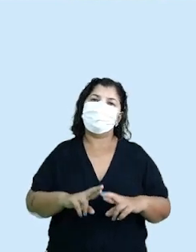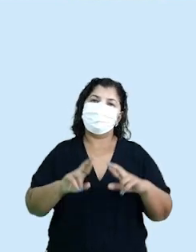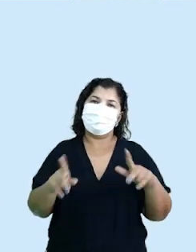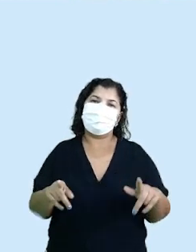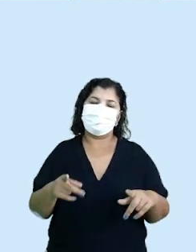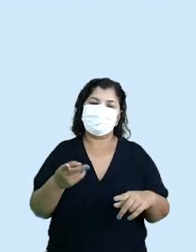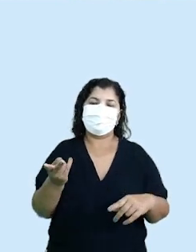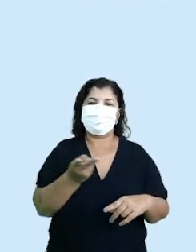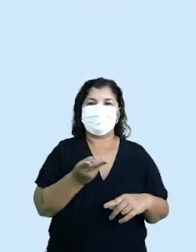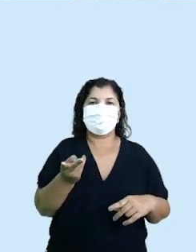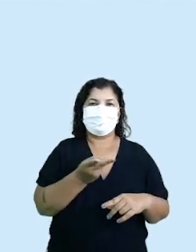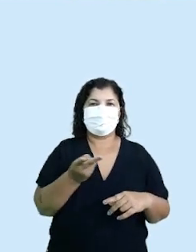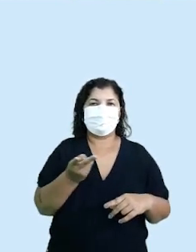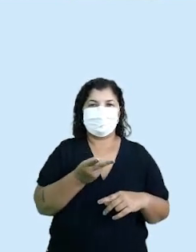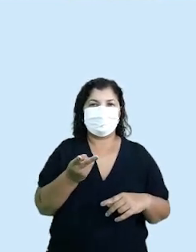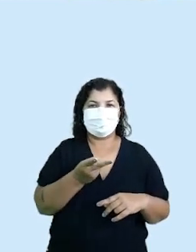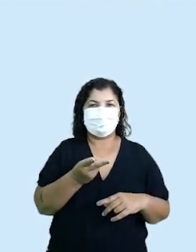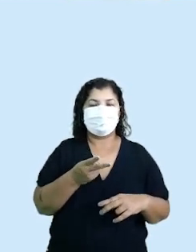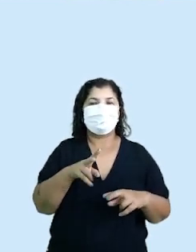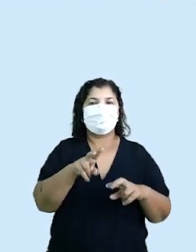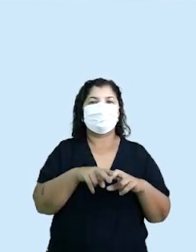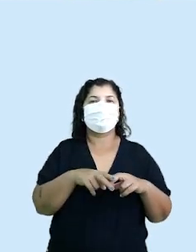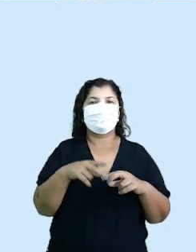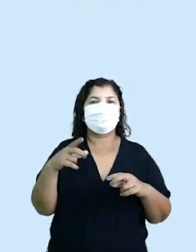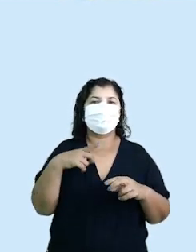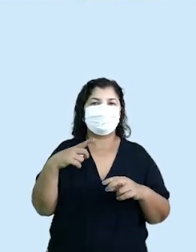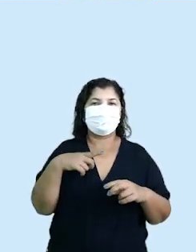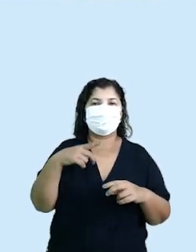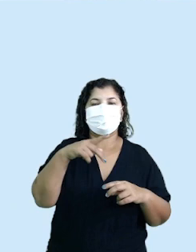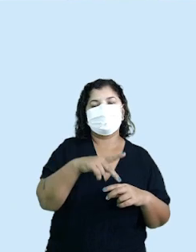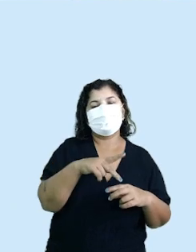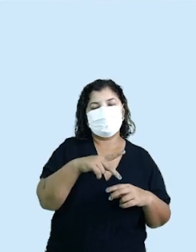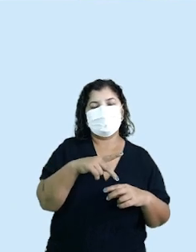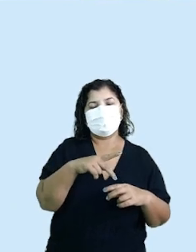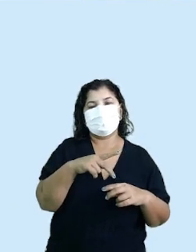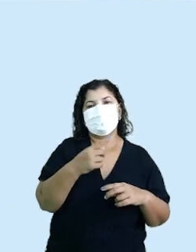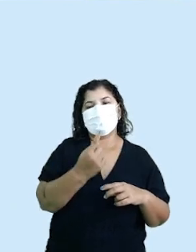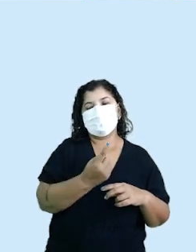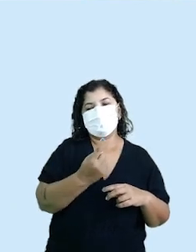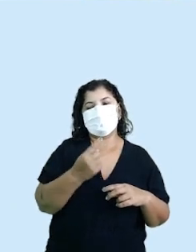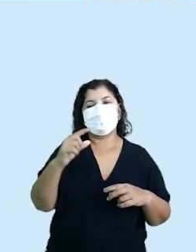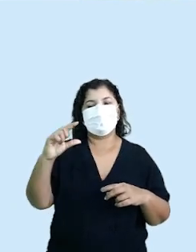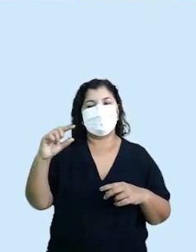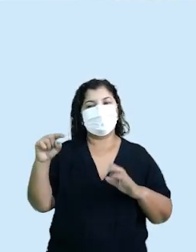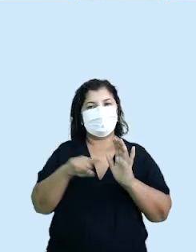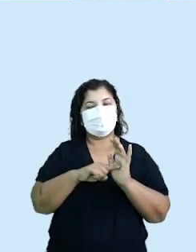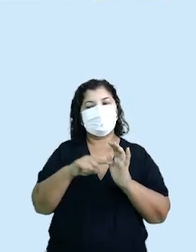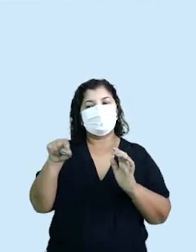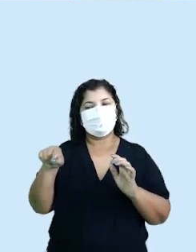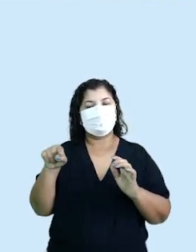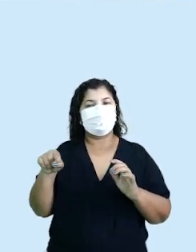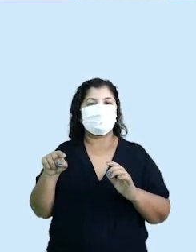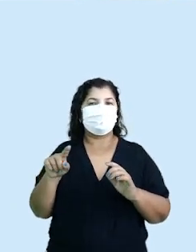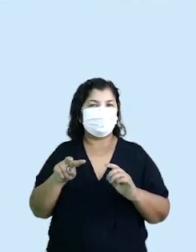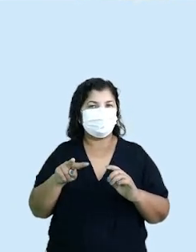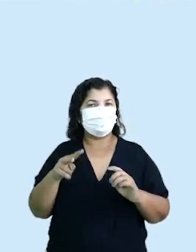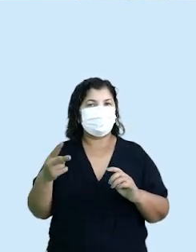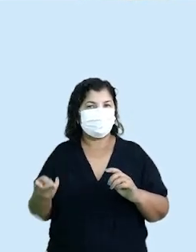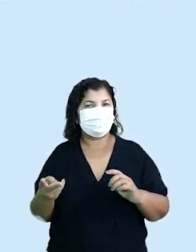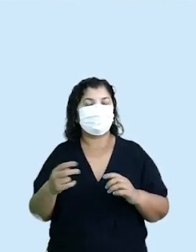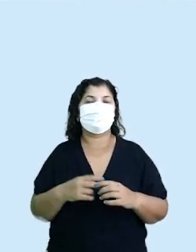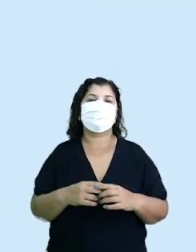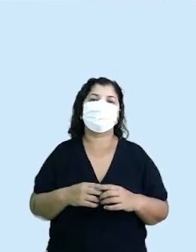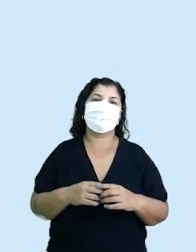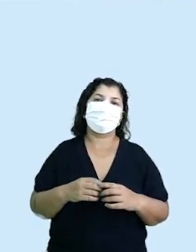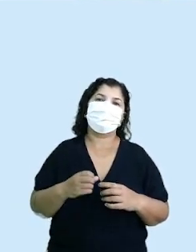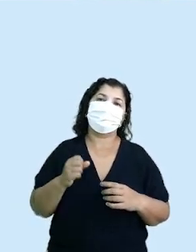dois. Por isso que eu faço potencial de redução de um menos o do outro. Se a questão der, por exemplo, potencial de redução e de oxidação,